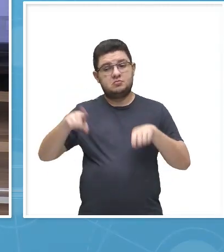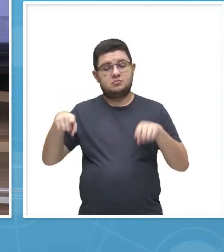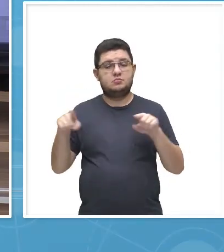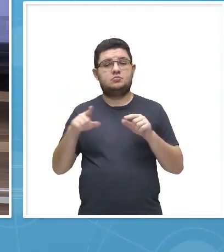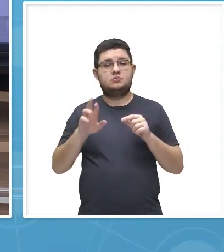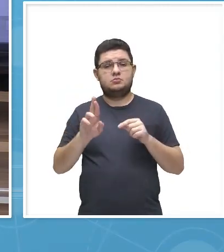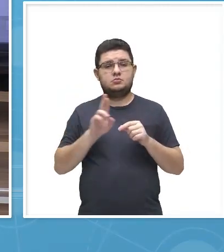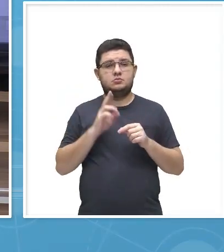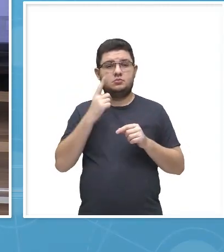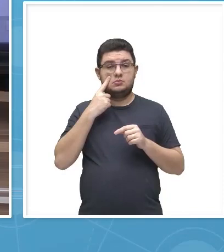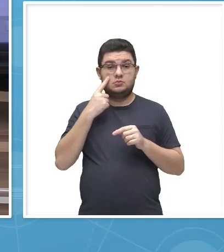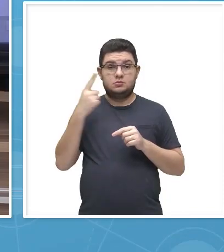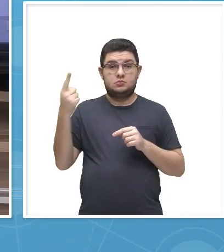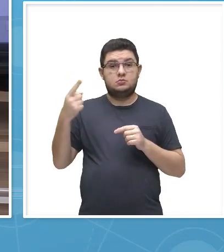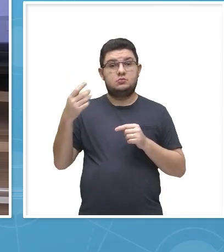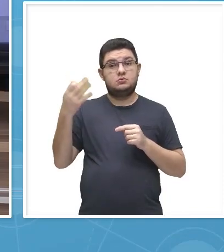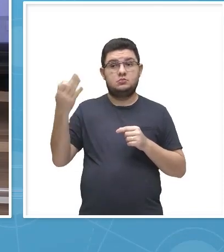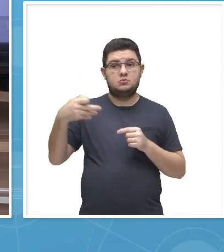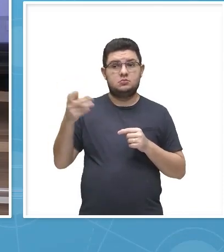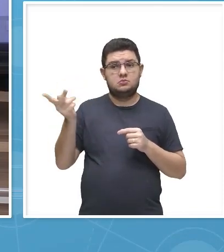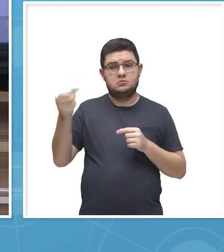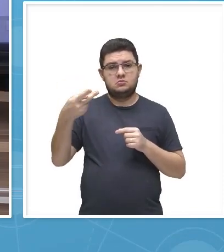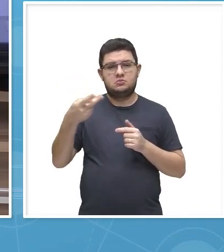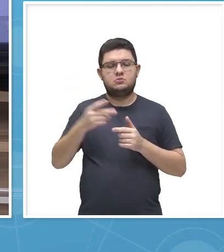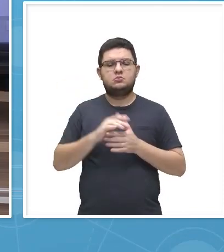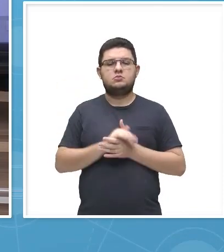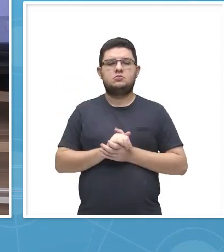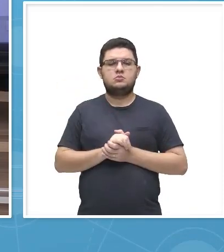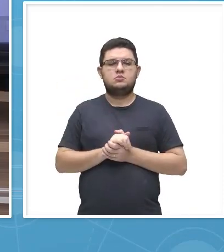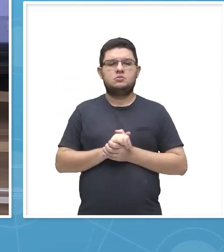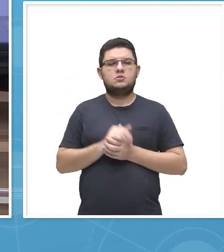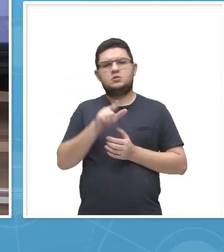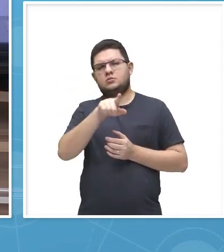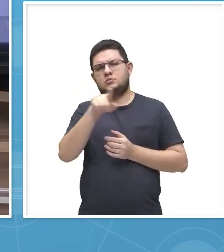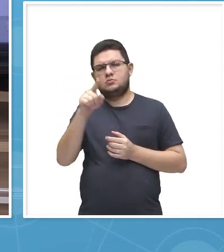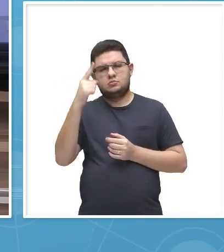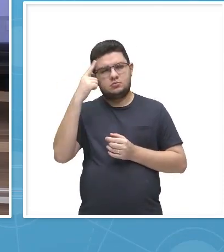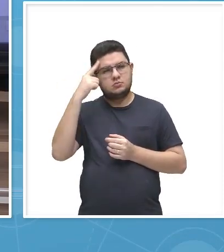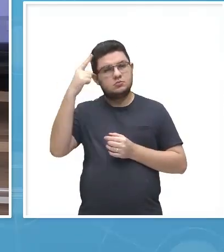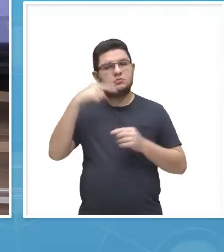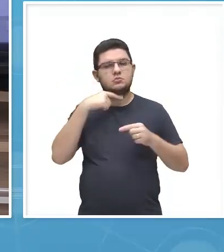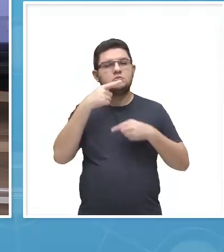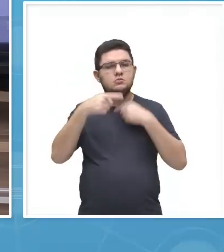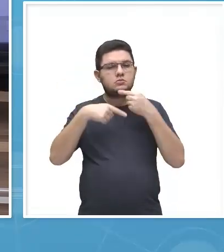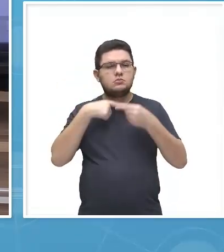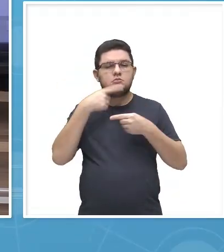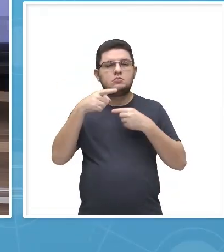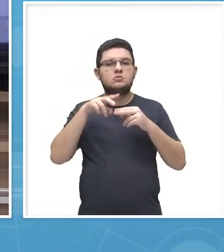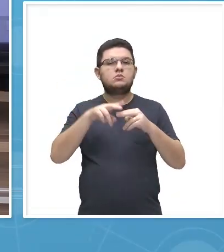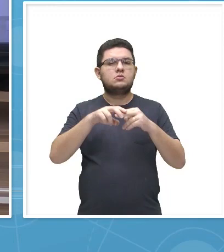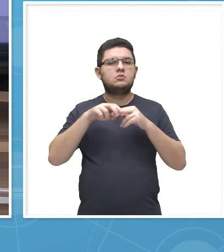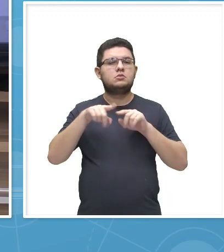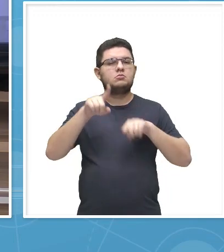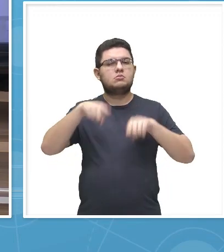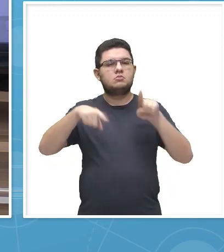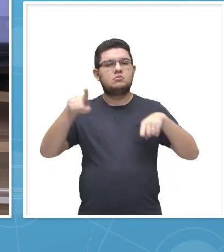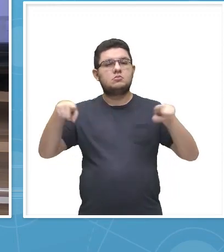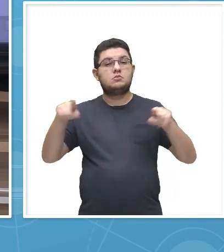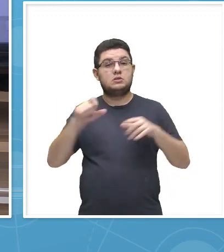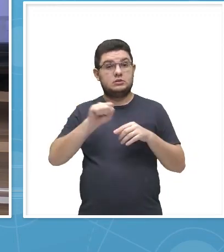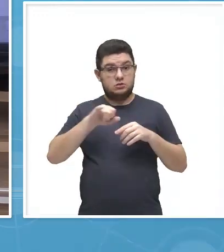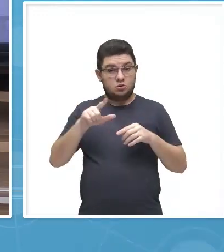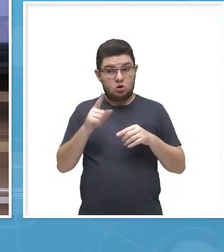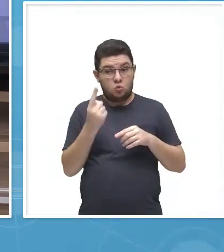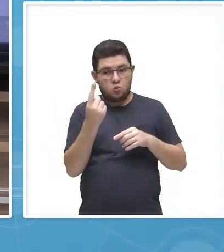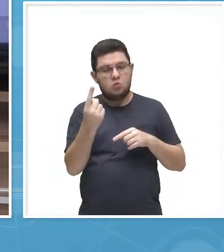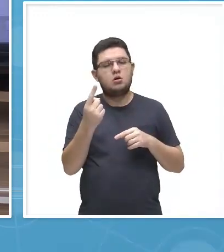daí E por que isso indica que vocês estão com uma certa dúvida tá muito variado às vezes preciso só uma letra